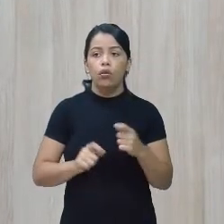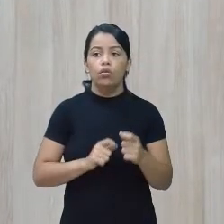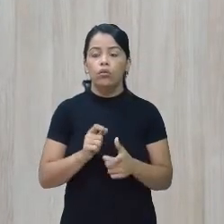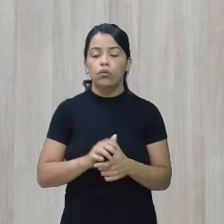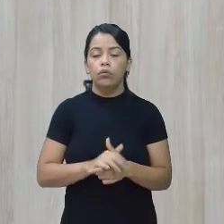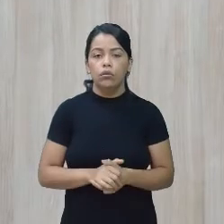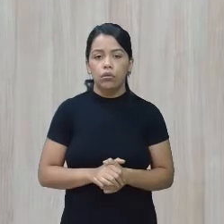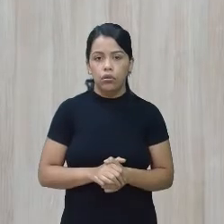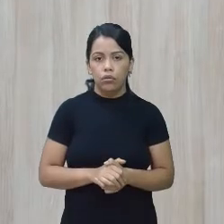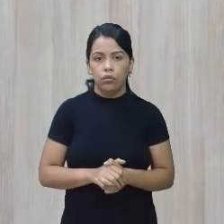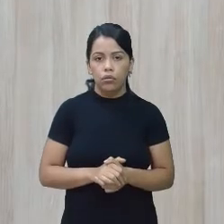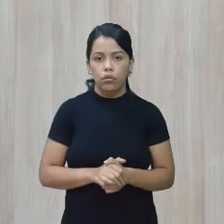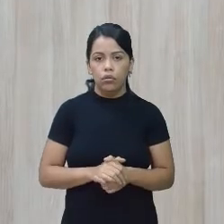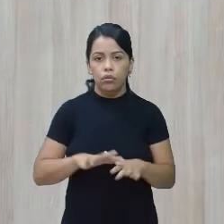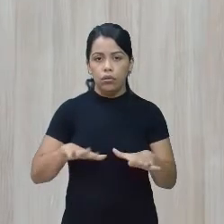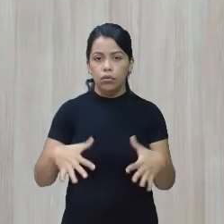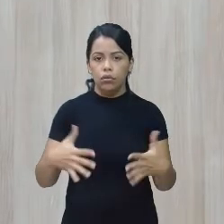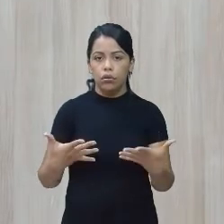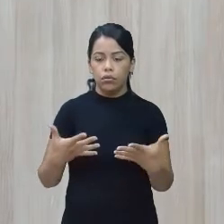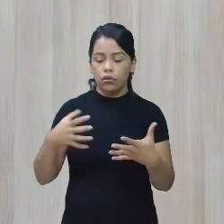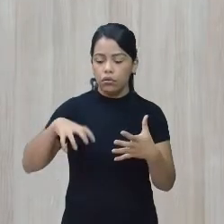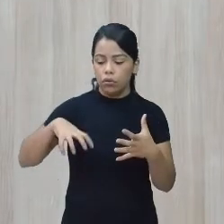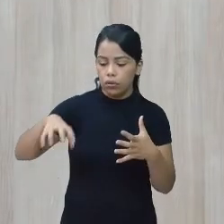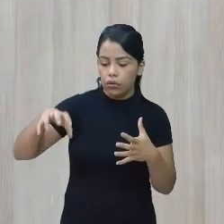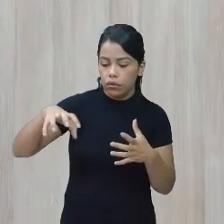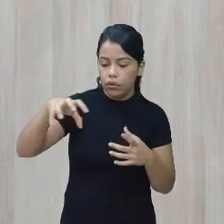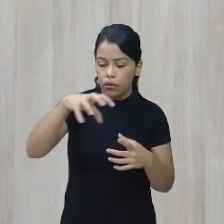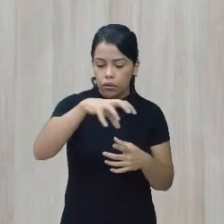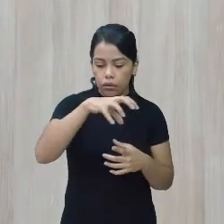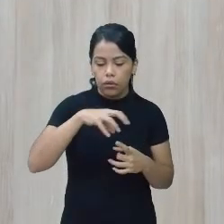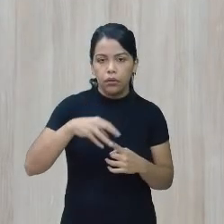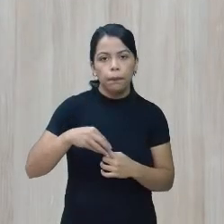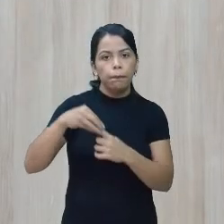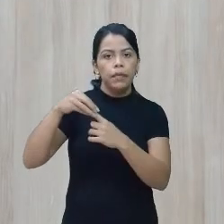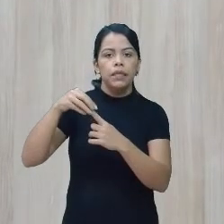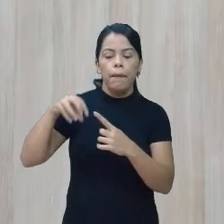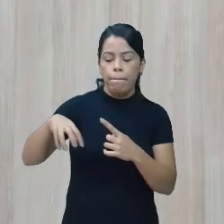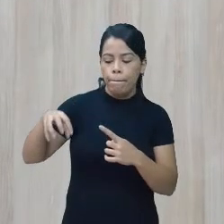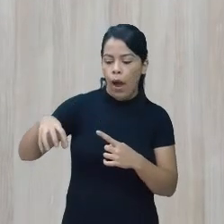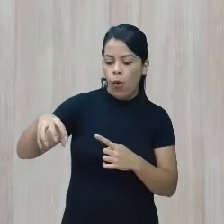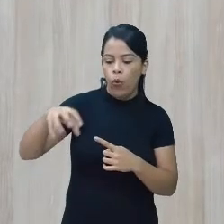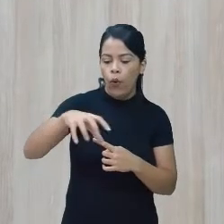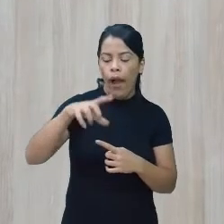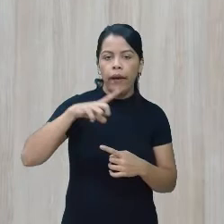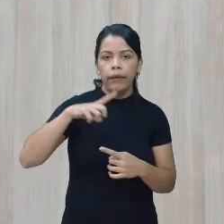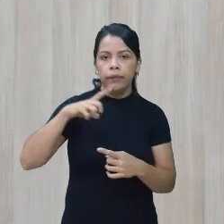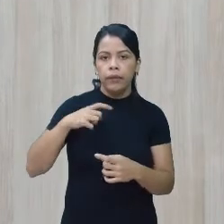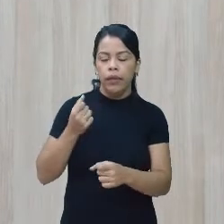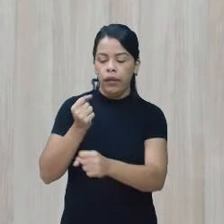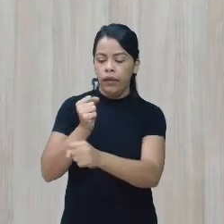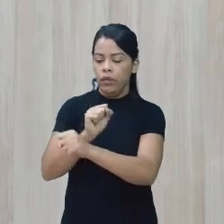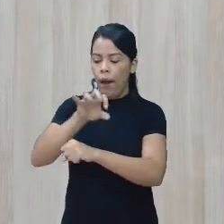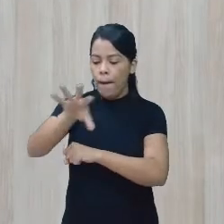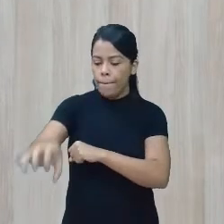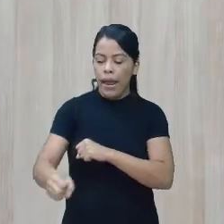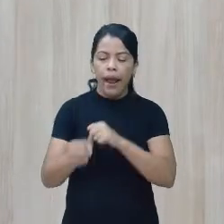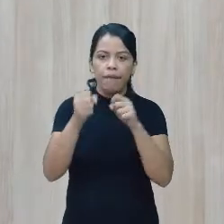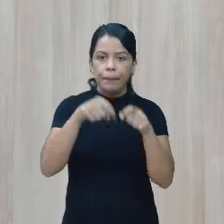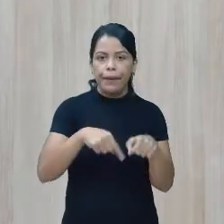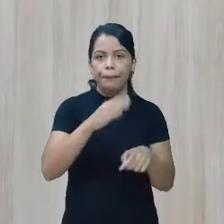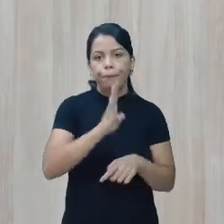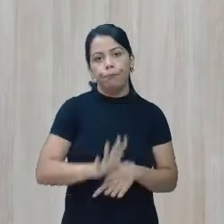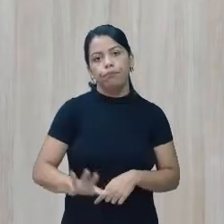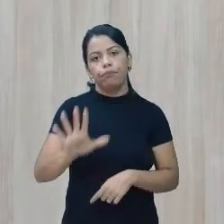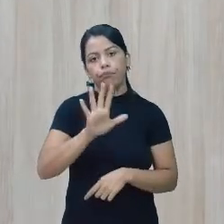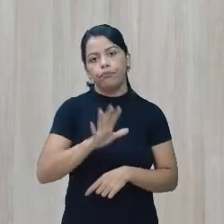que os principais portos de desembarque de pessoas escravizadas da África. Aí eu vou pedir só um destaque aqui para essa imagem, só para a